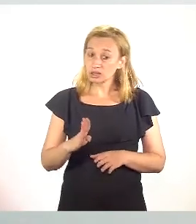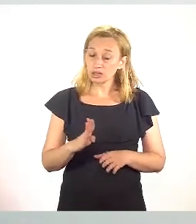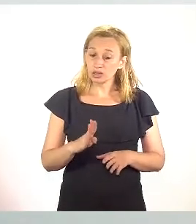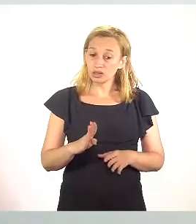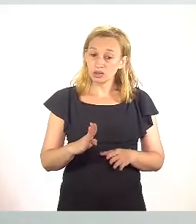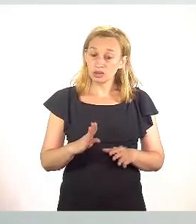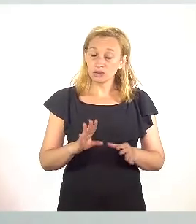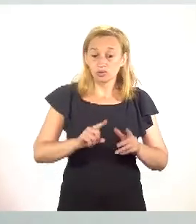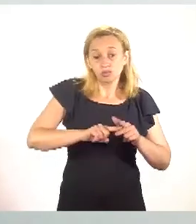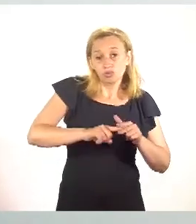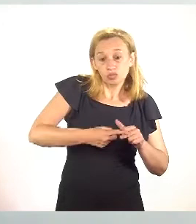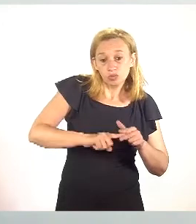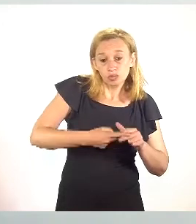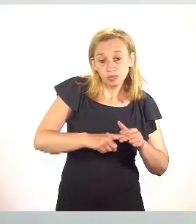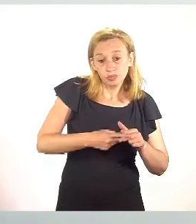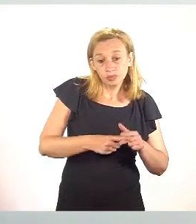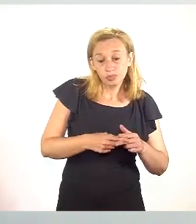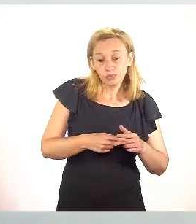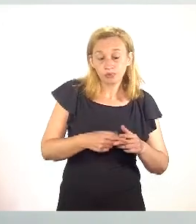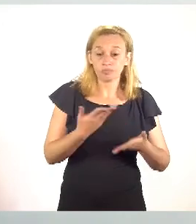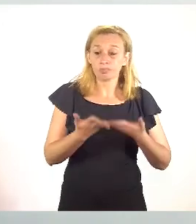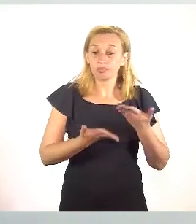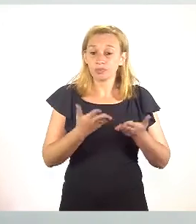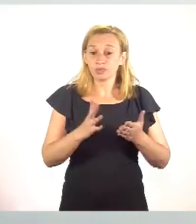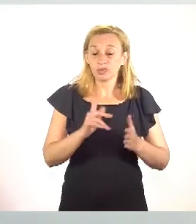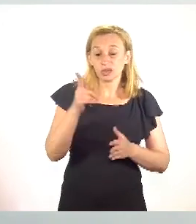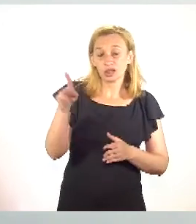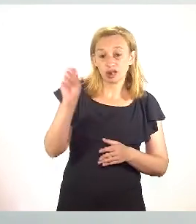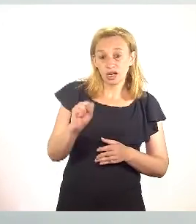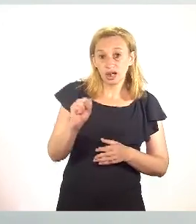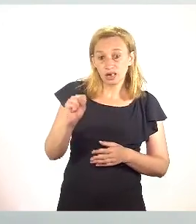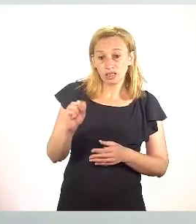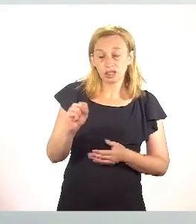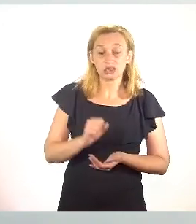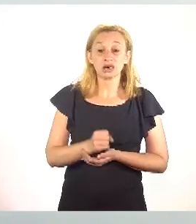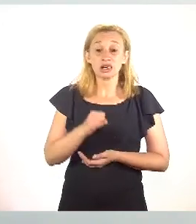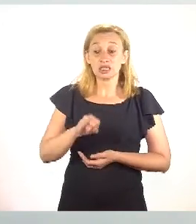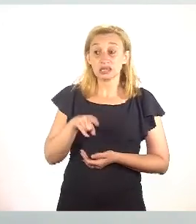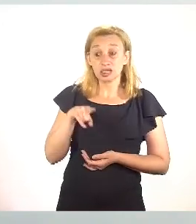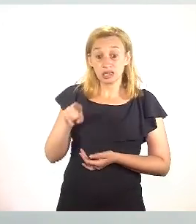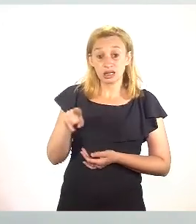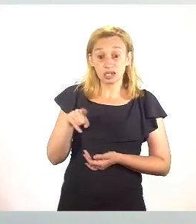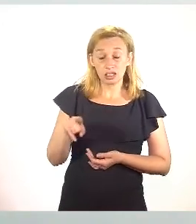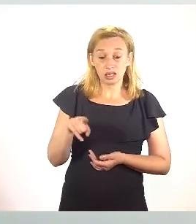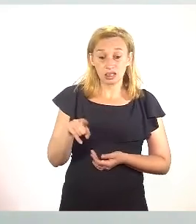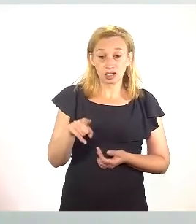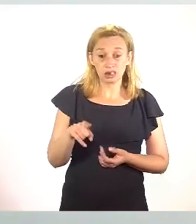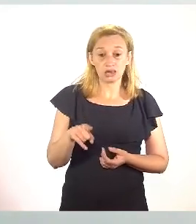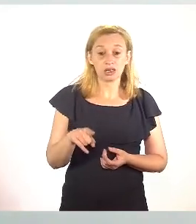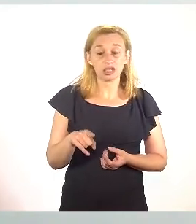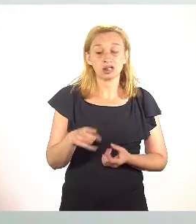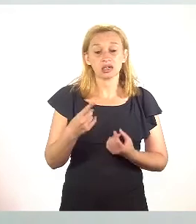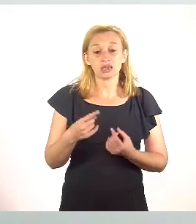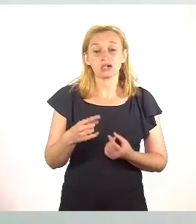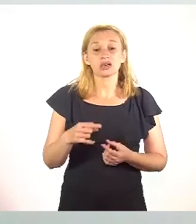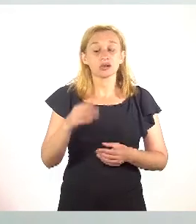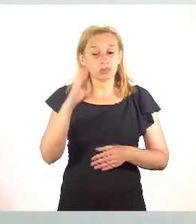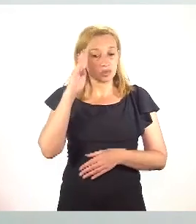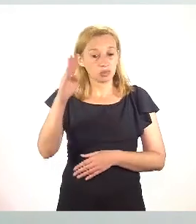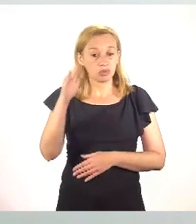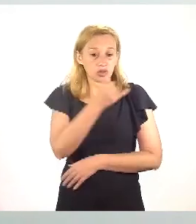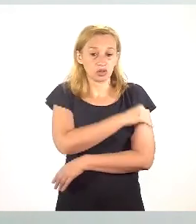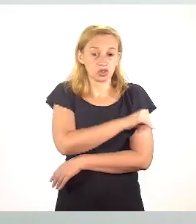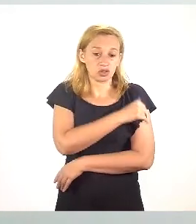de reajuste tratando o gás como commodity, se ele aqui no Brasil, principalmente no Rio de Janeiro, não é